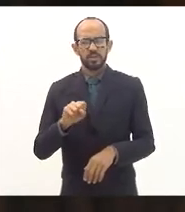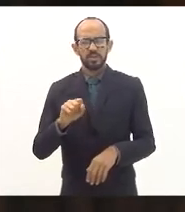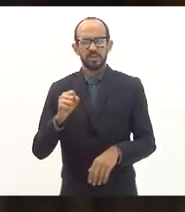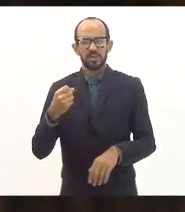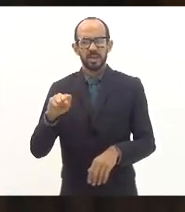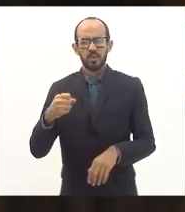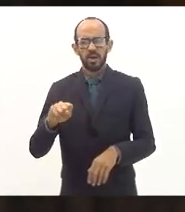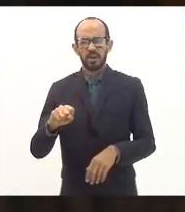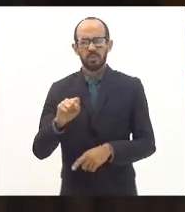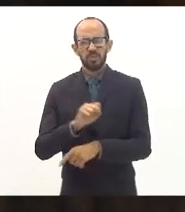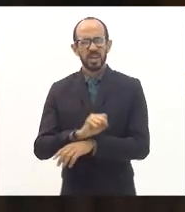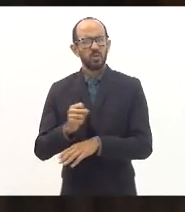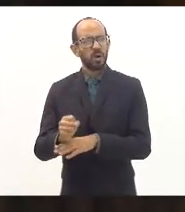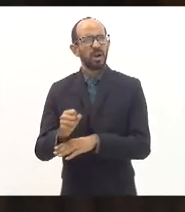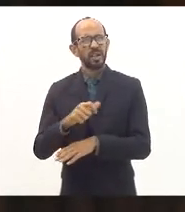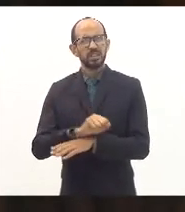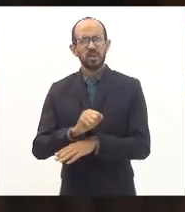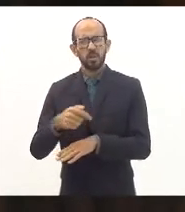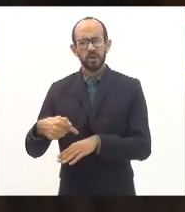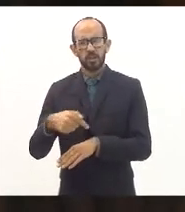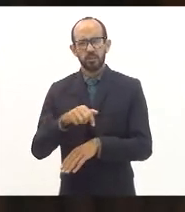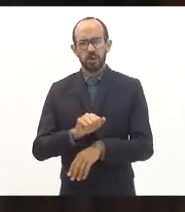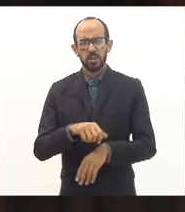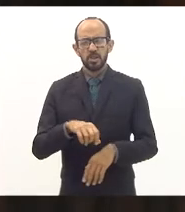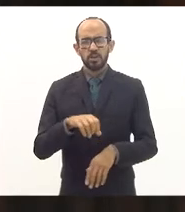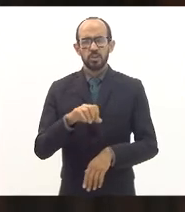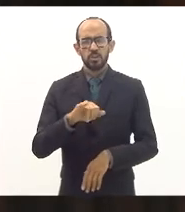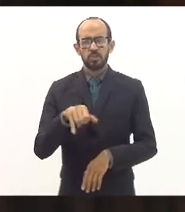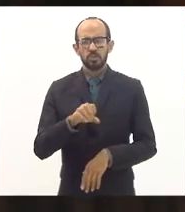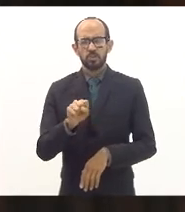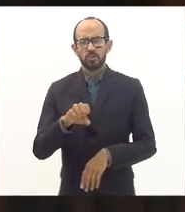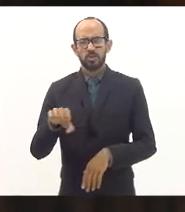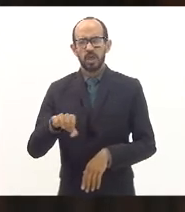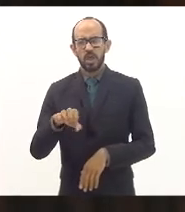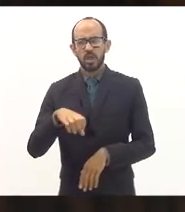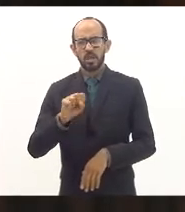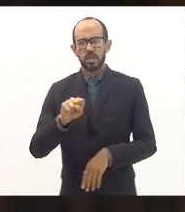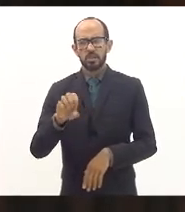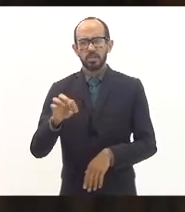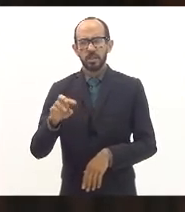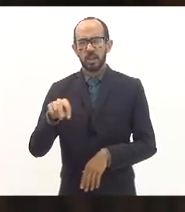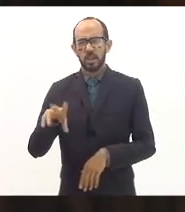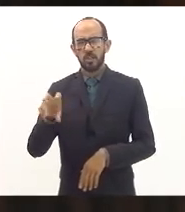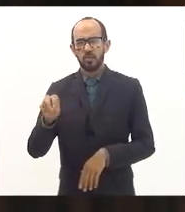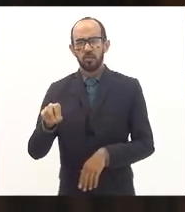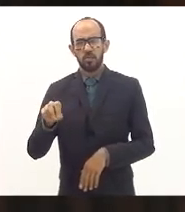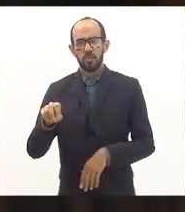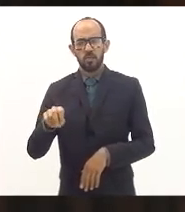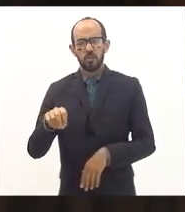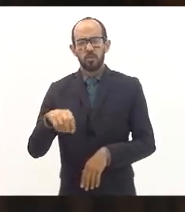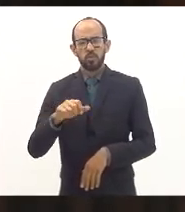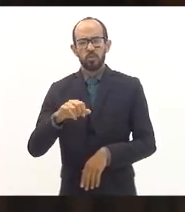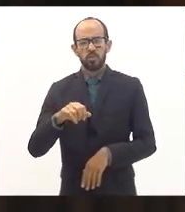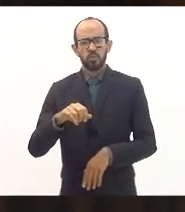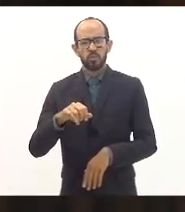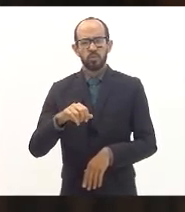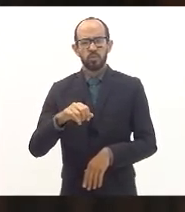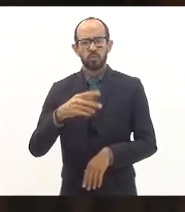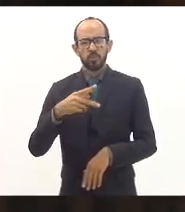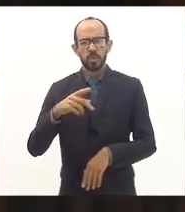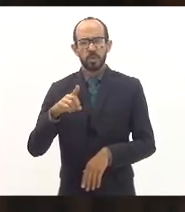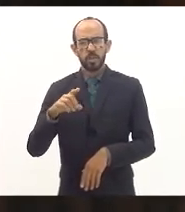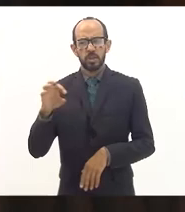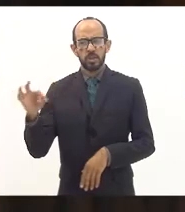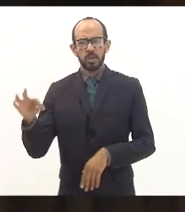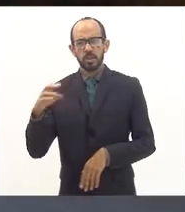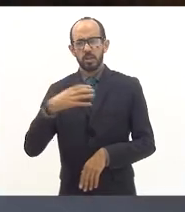sua presença. E José Estevão, nosso companheiro do PDT da Bahia. Passa a palavra ao doutor Carlos Roberto